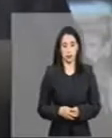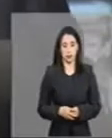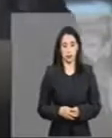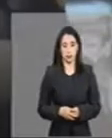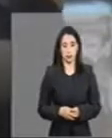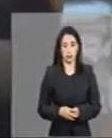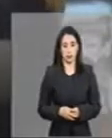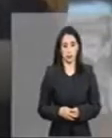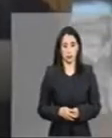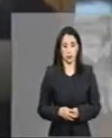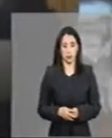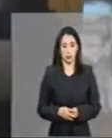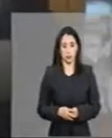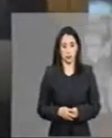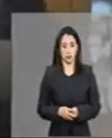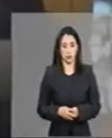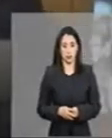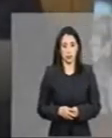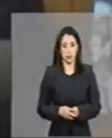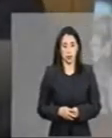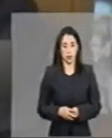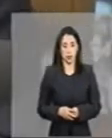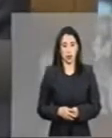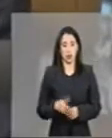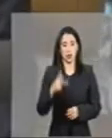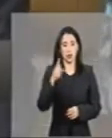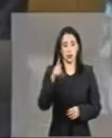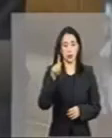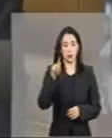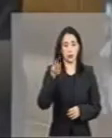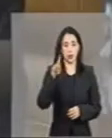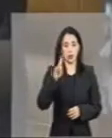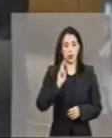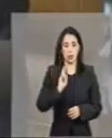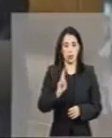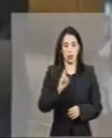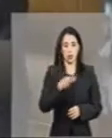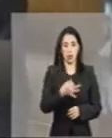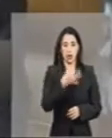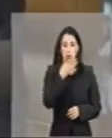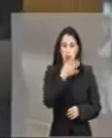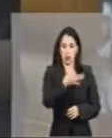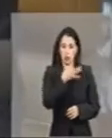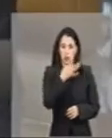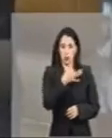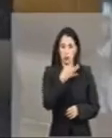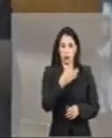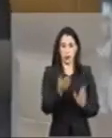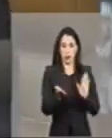a douta Procuradoria-Geral da República, ao opinar nestes autos,